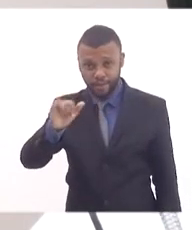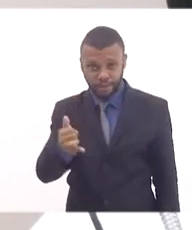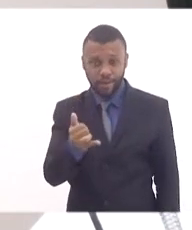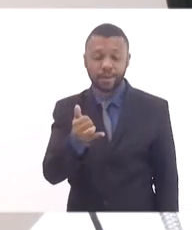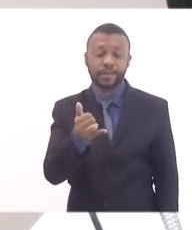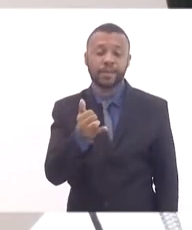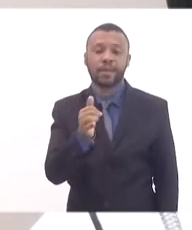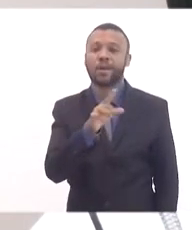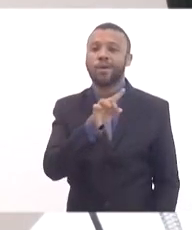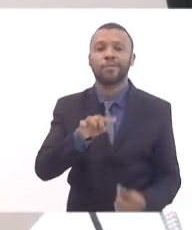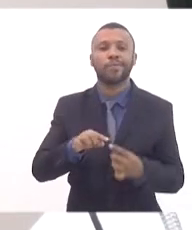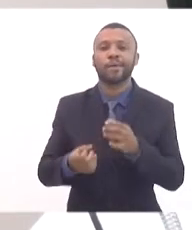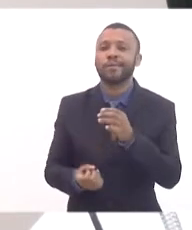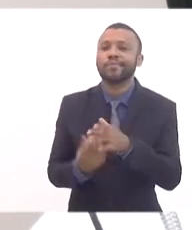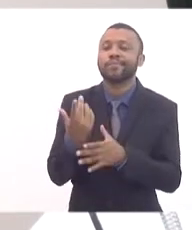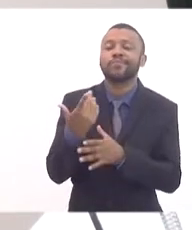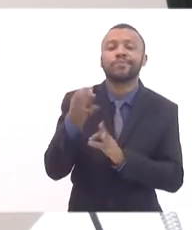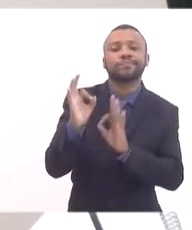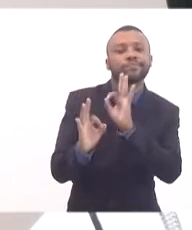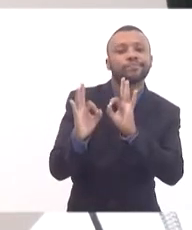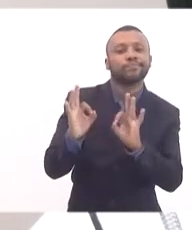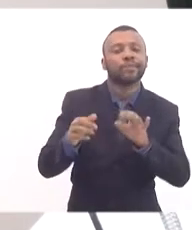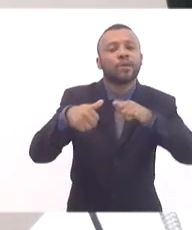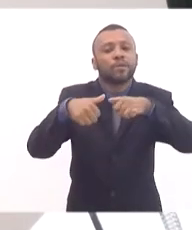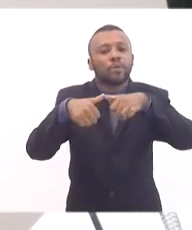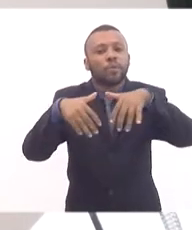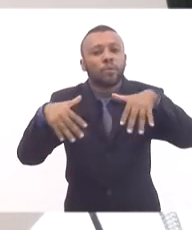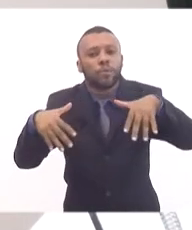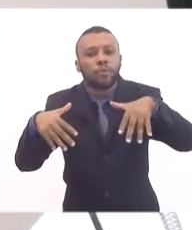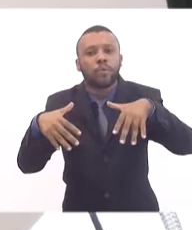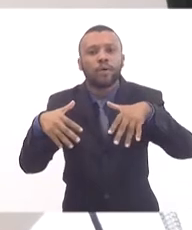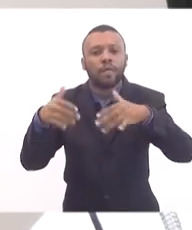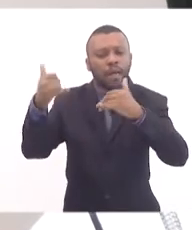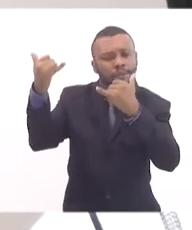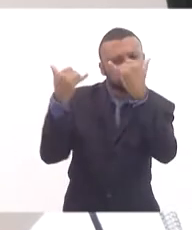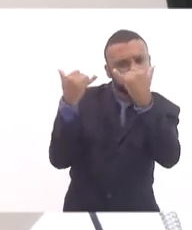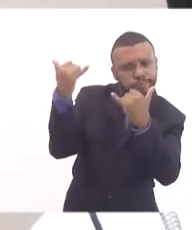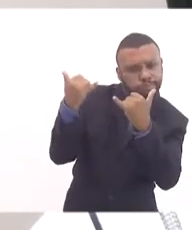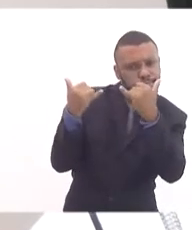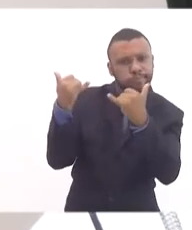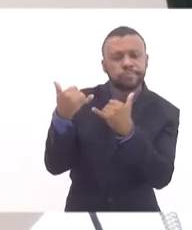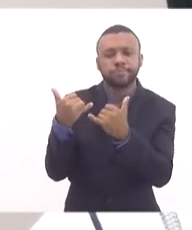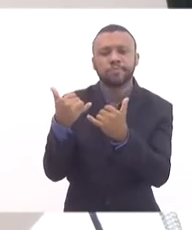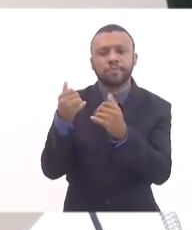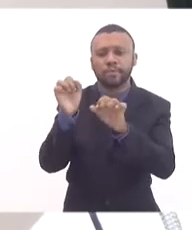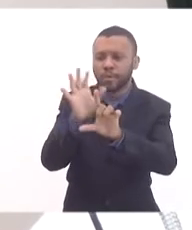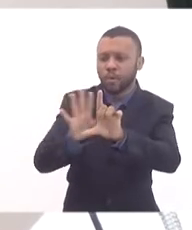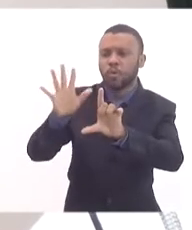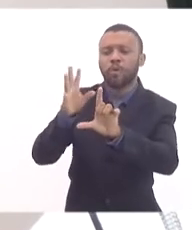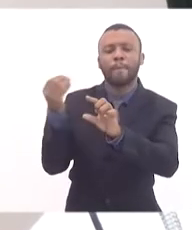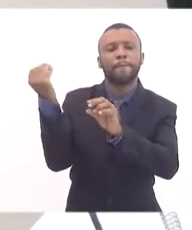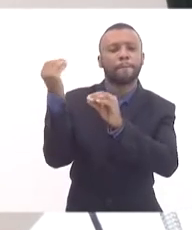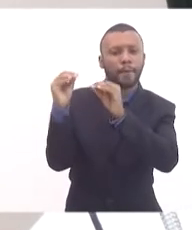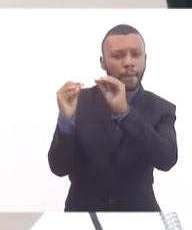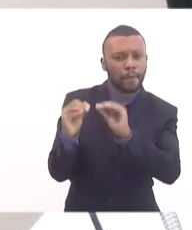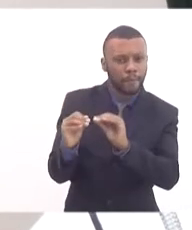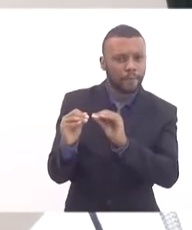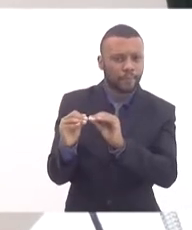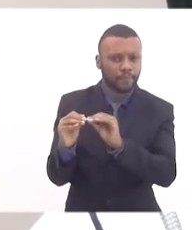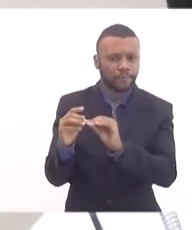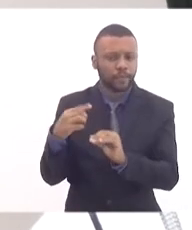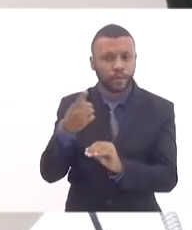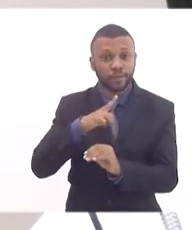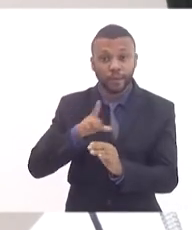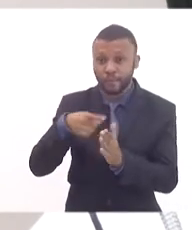estruturar a nossa Matriz em sua um produto e um sólido banco de dados tivemos até a primeira